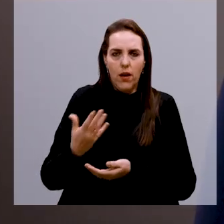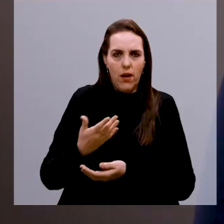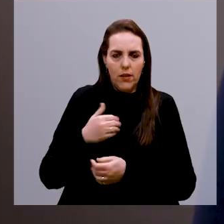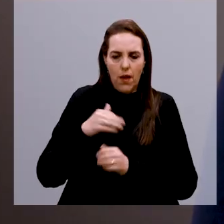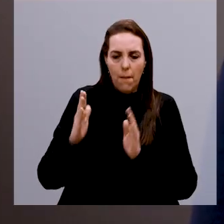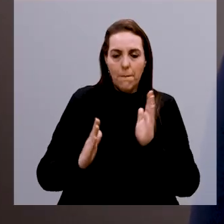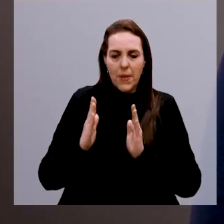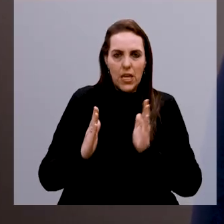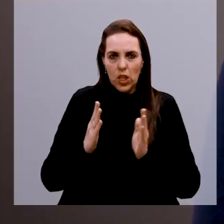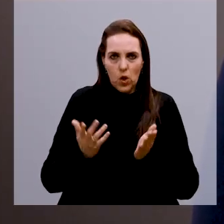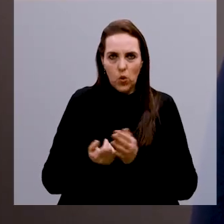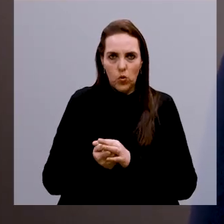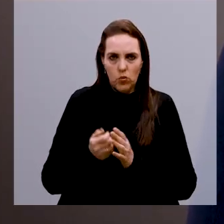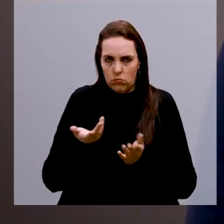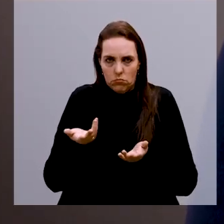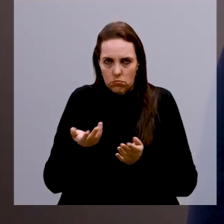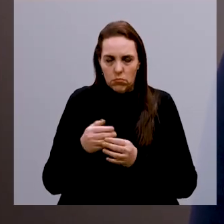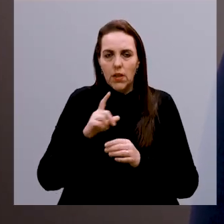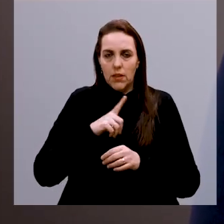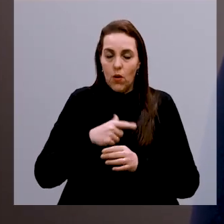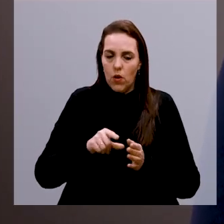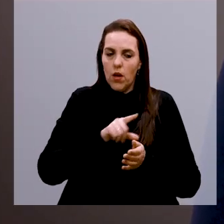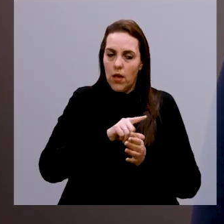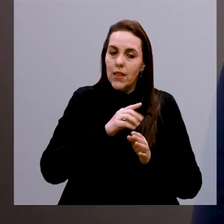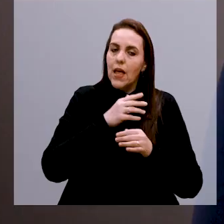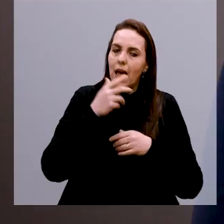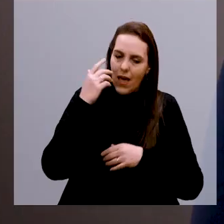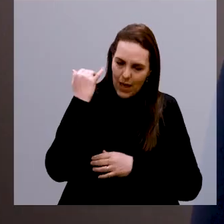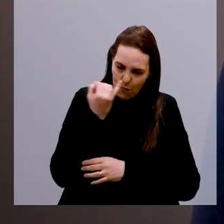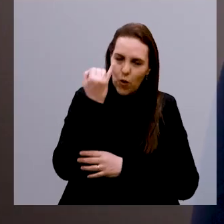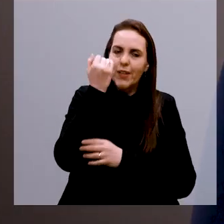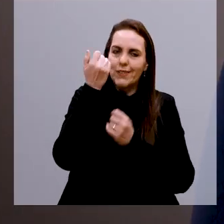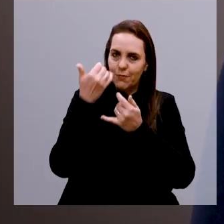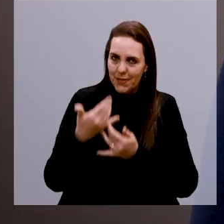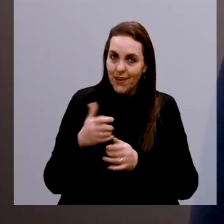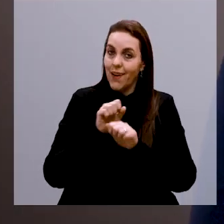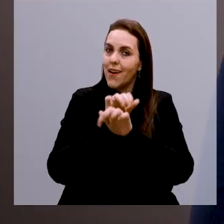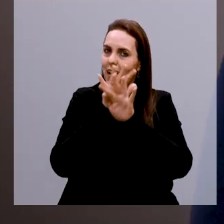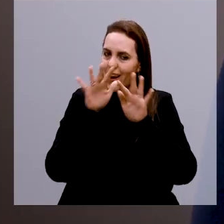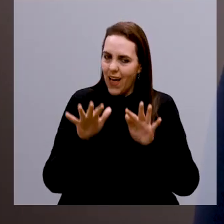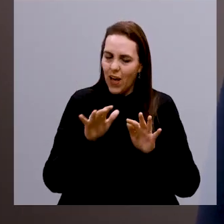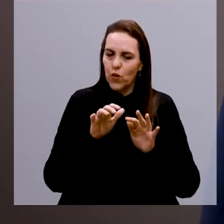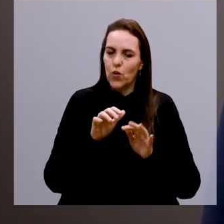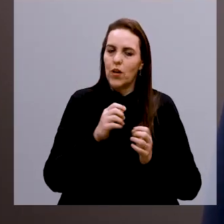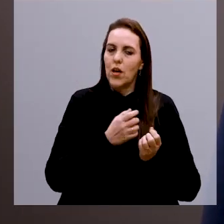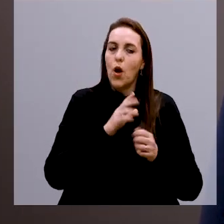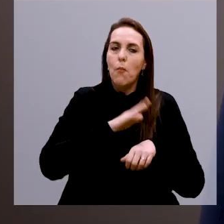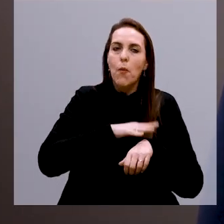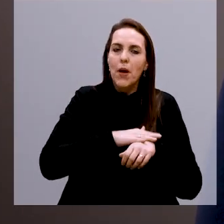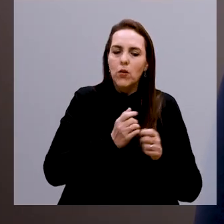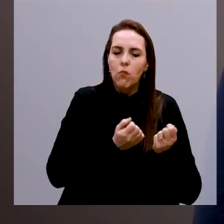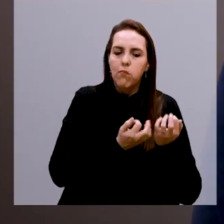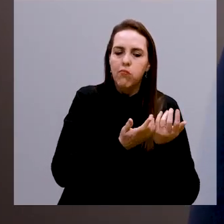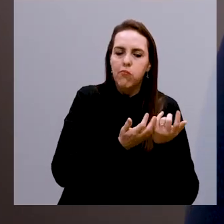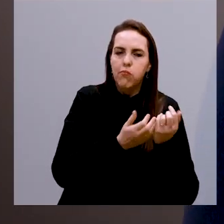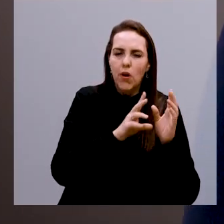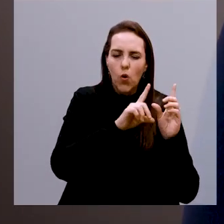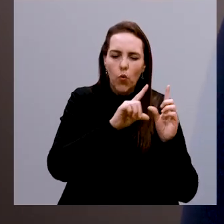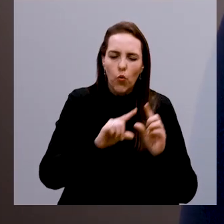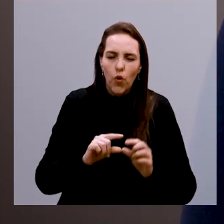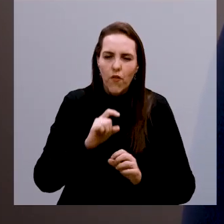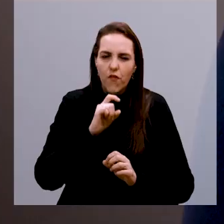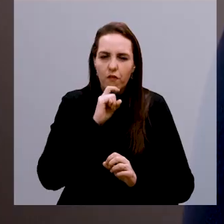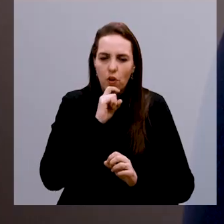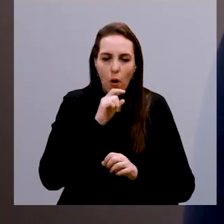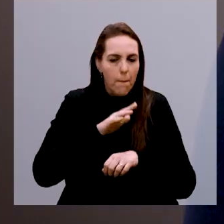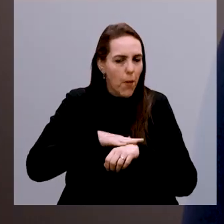por exemplo, passou do período, enfim, por isso da pasteurização. Então, acho que é importante a gente deixar bem claro que a pasteurização, ela mantém por 6 meses